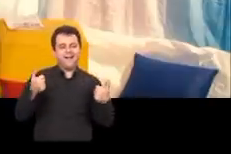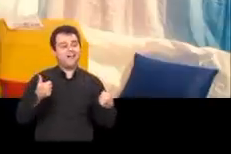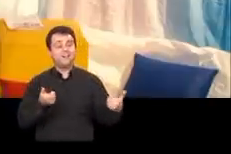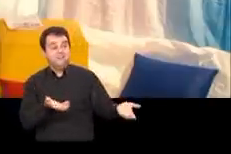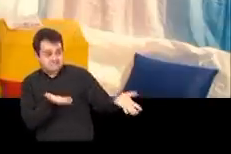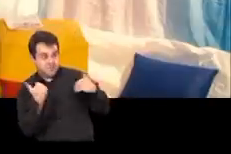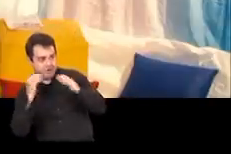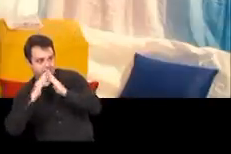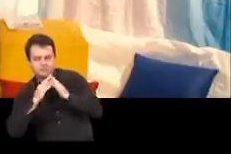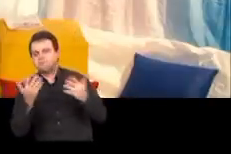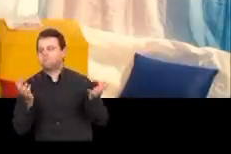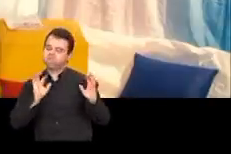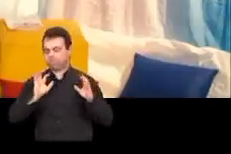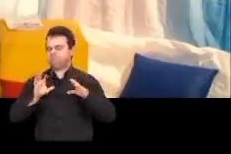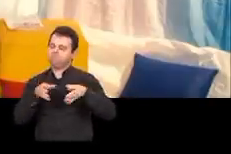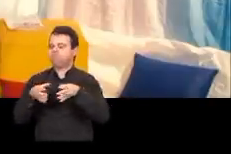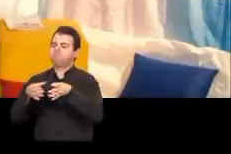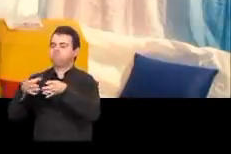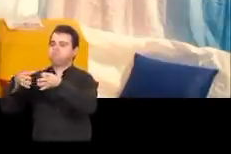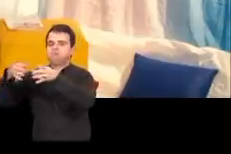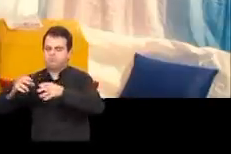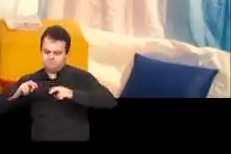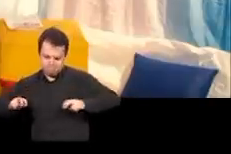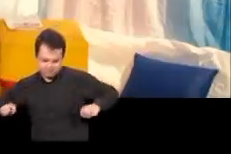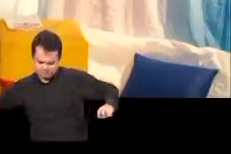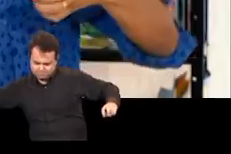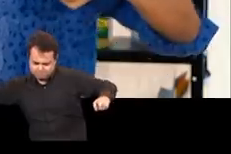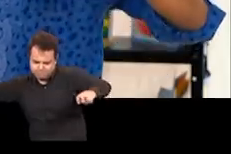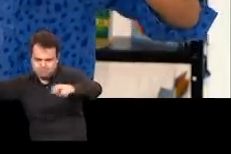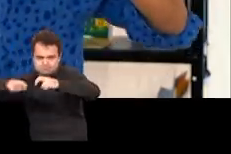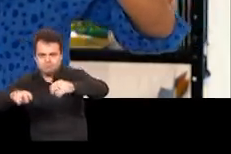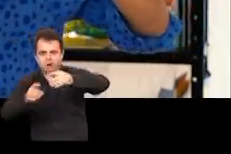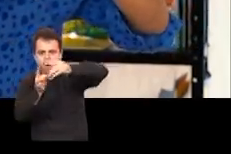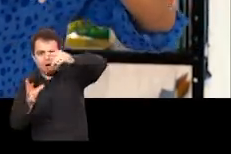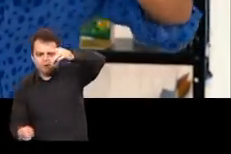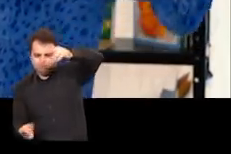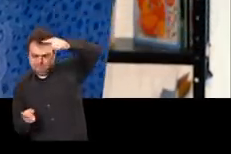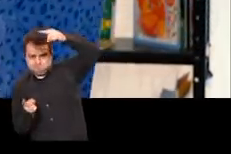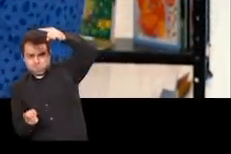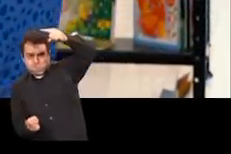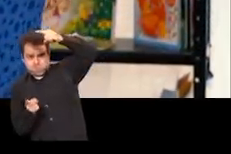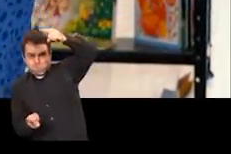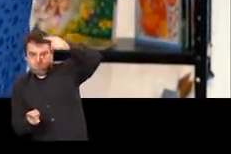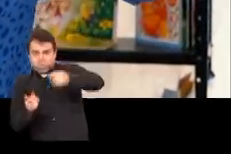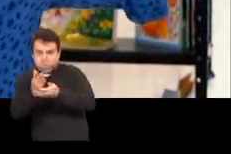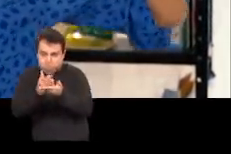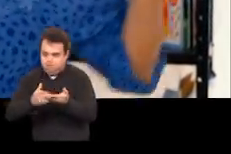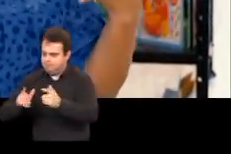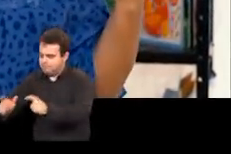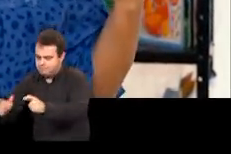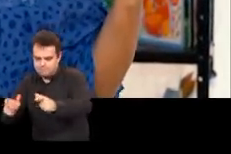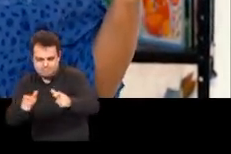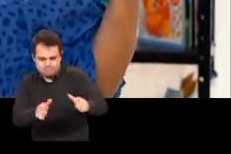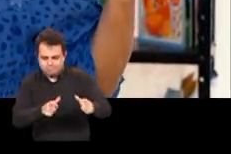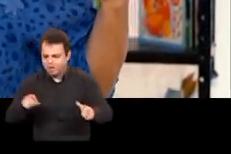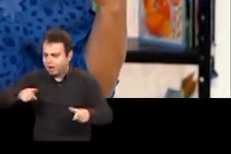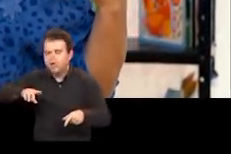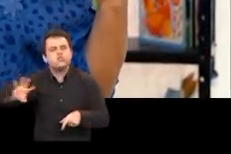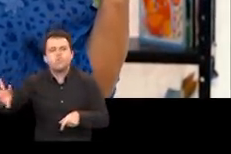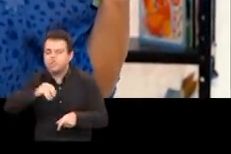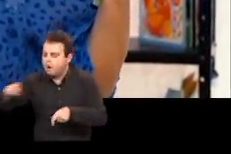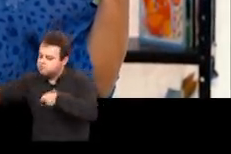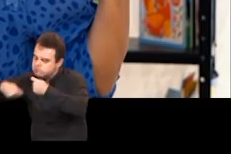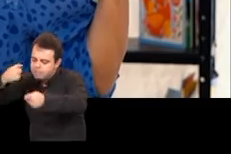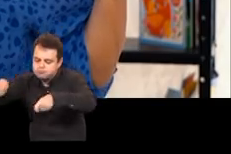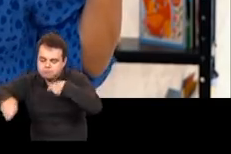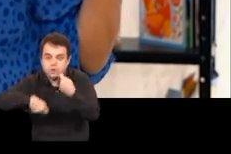almoçar aquele rabanete, que era tão grande, tão grande, tão grande, que